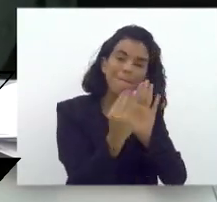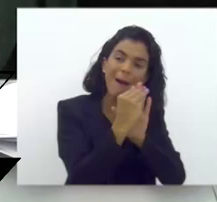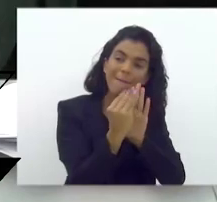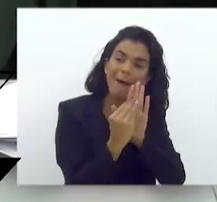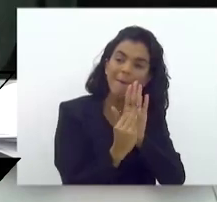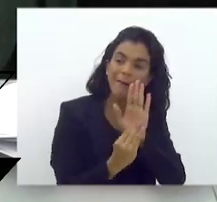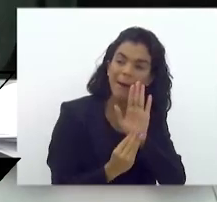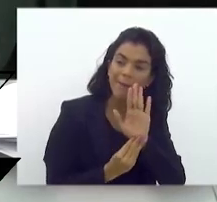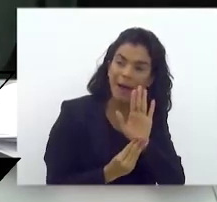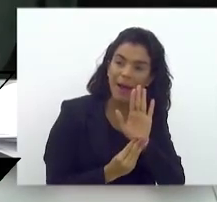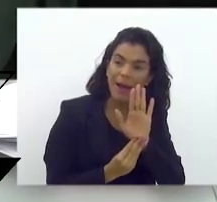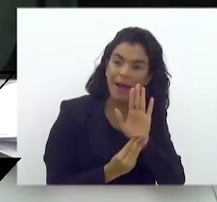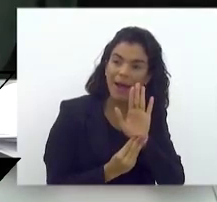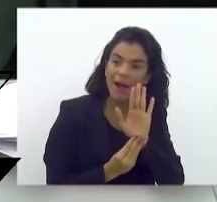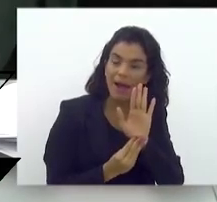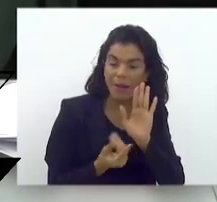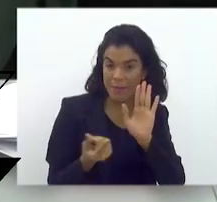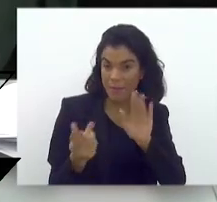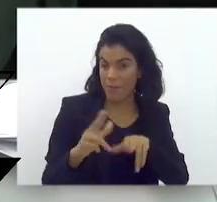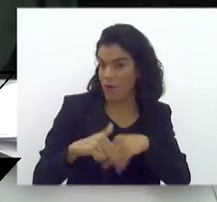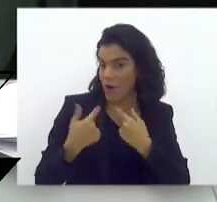coisa. Por fundo,